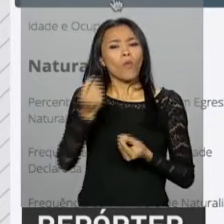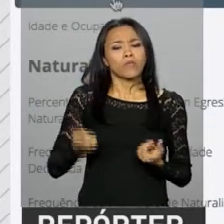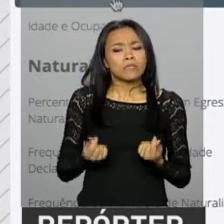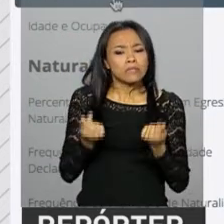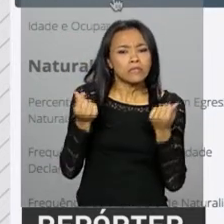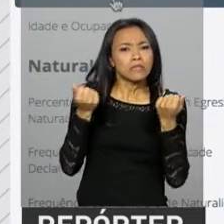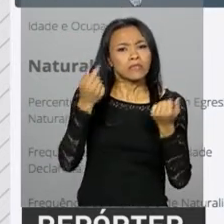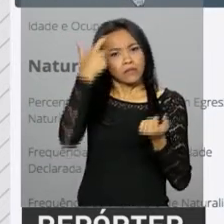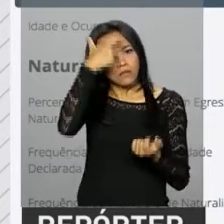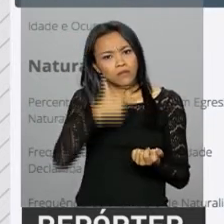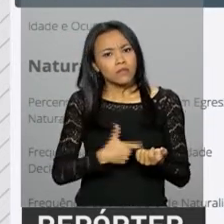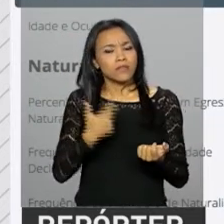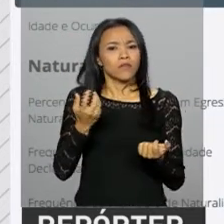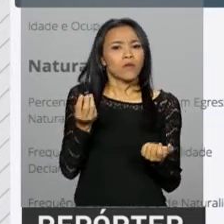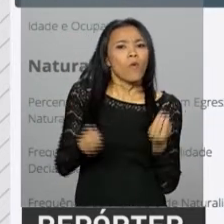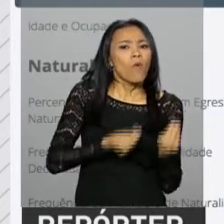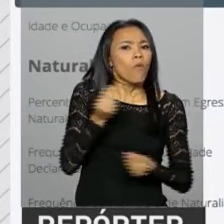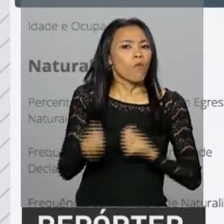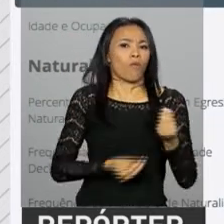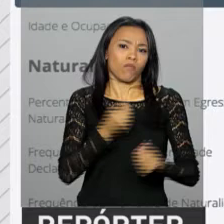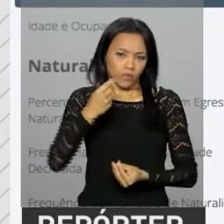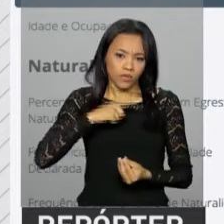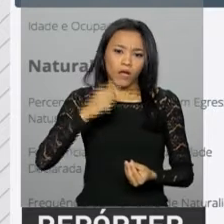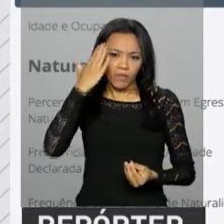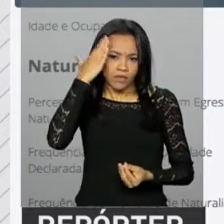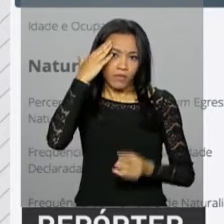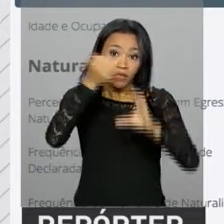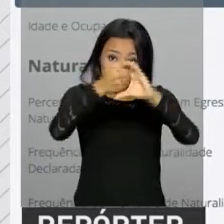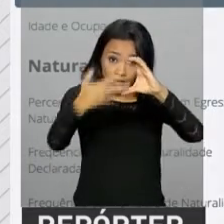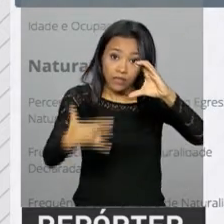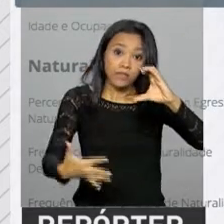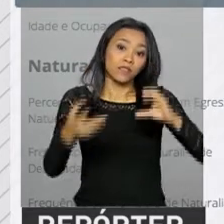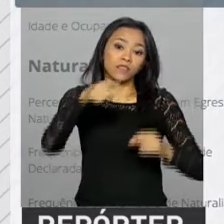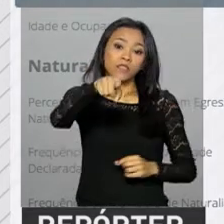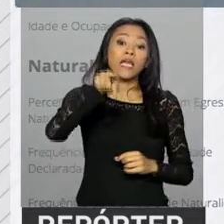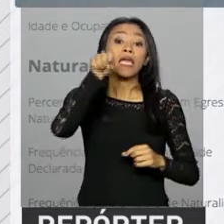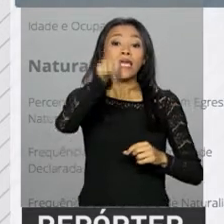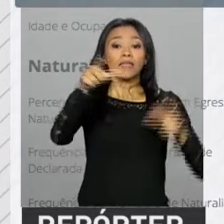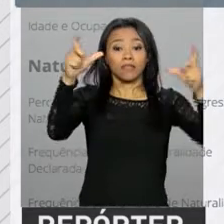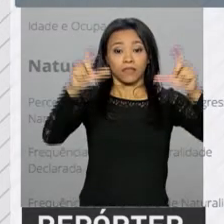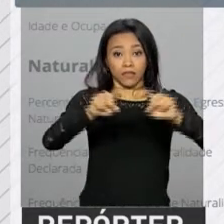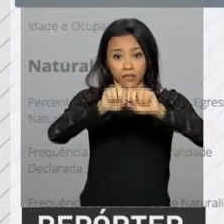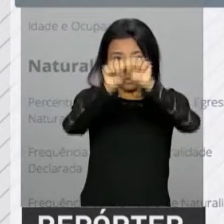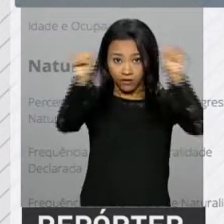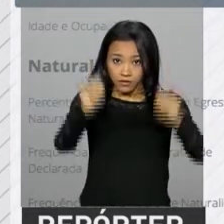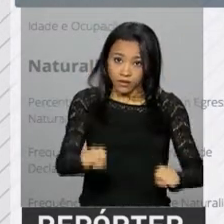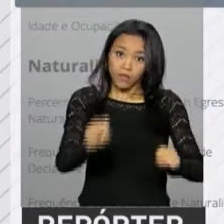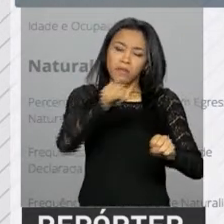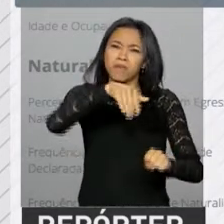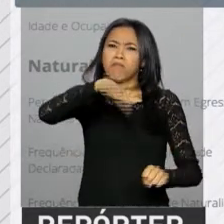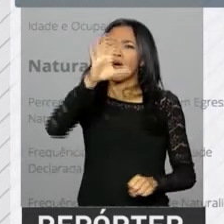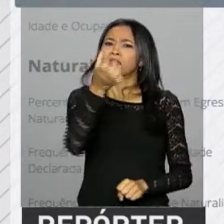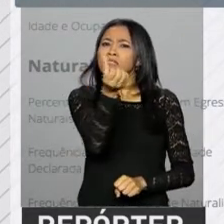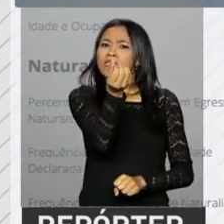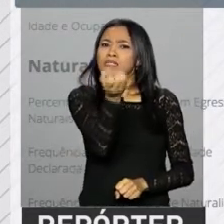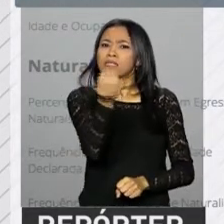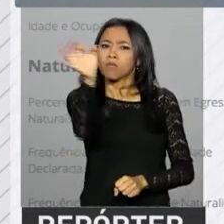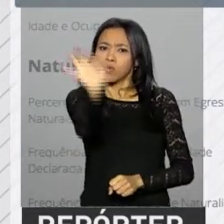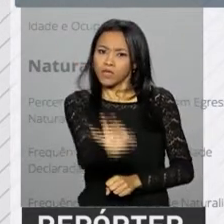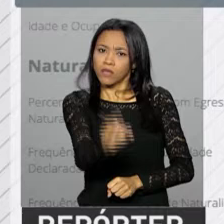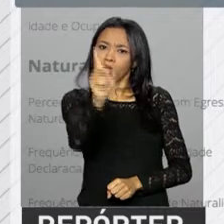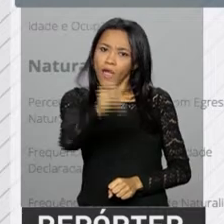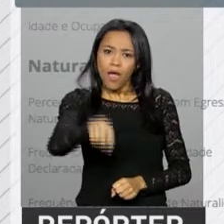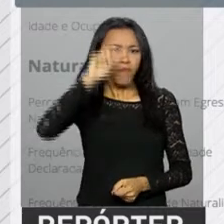onde foram encontrados casos de escravidão segundo o observatório mais de 60% das vítimas se declararam